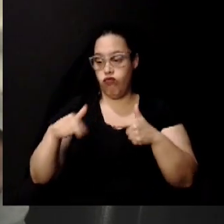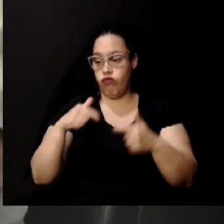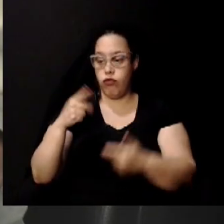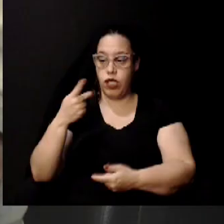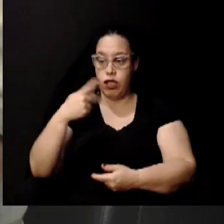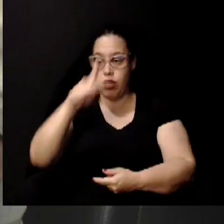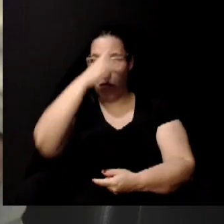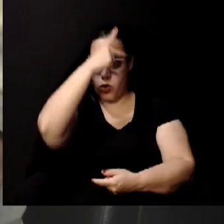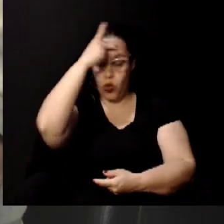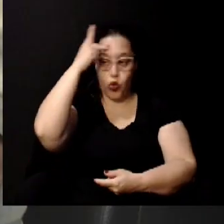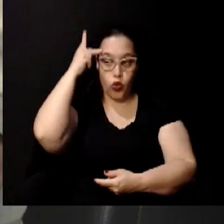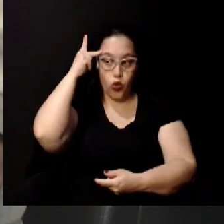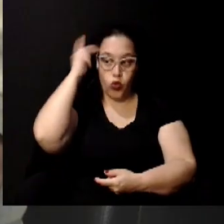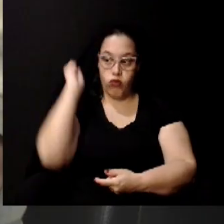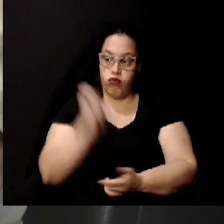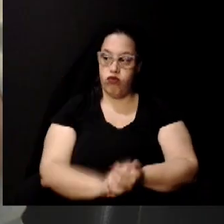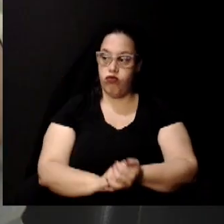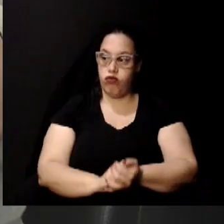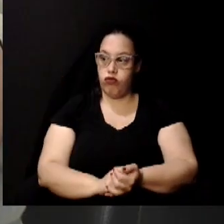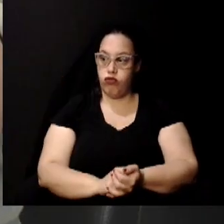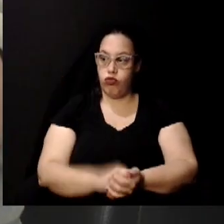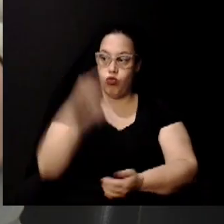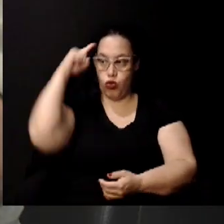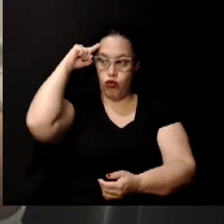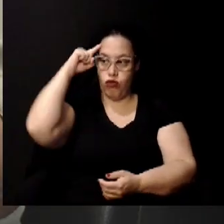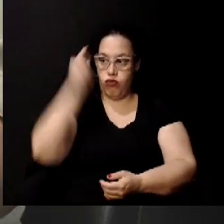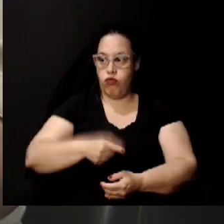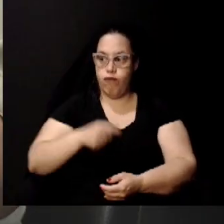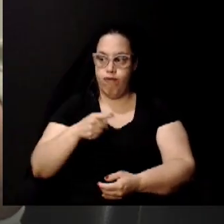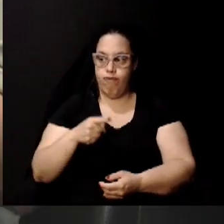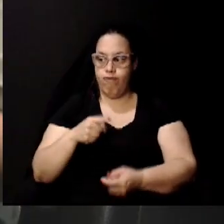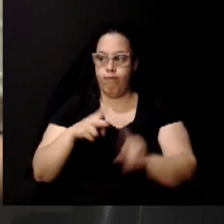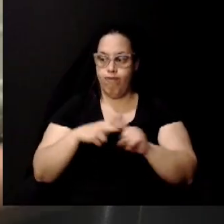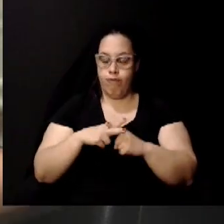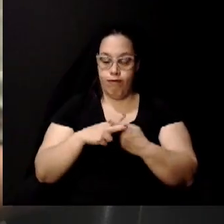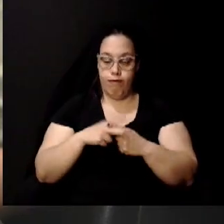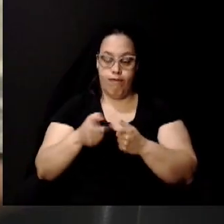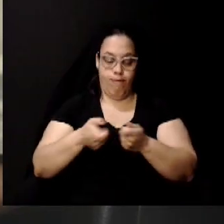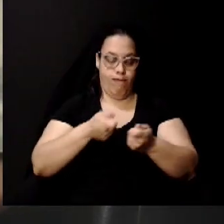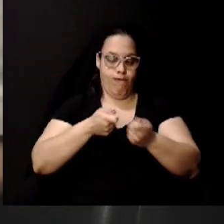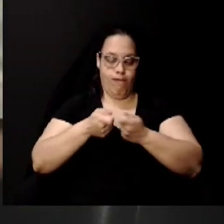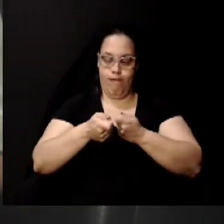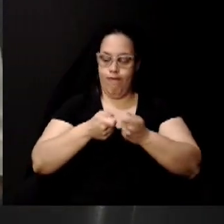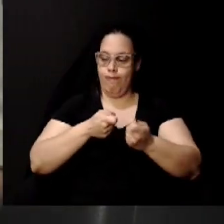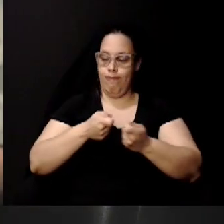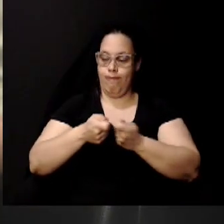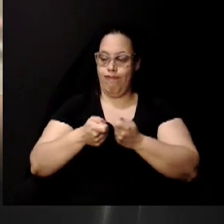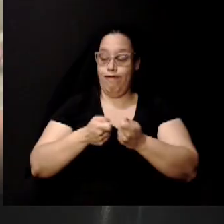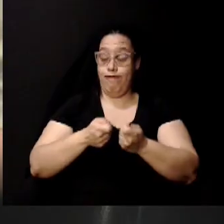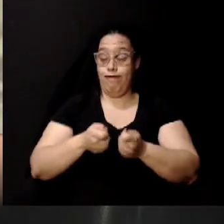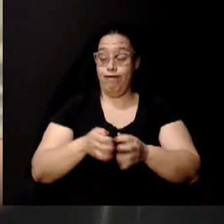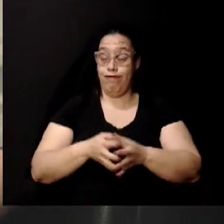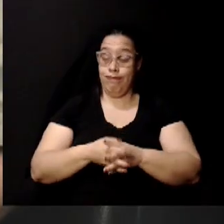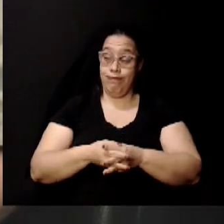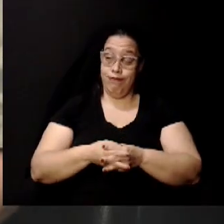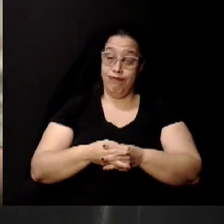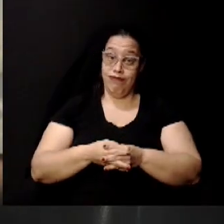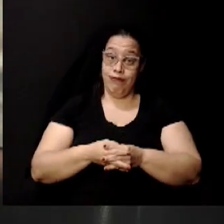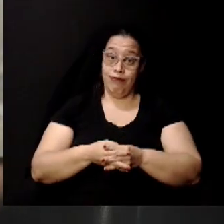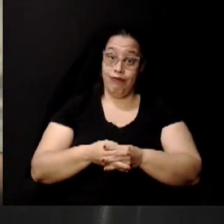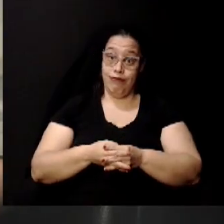você estabelecer mecanismos de controle, porque, né? O que a gente está